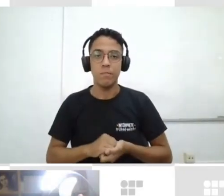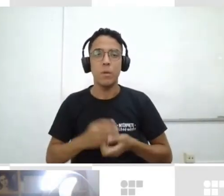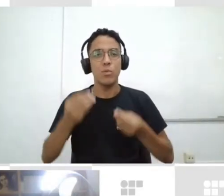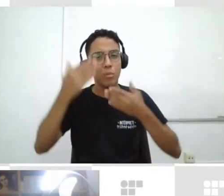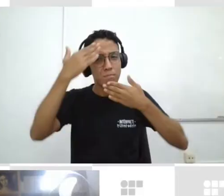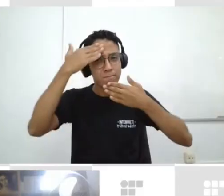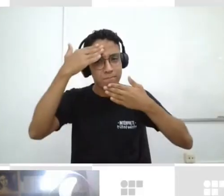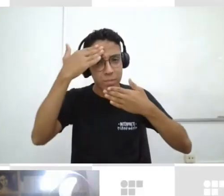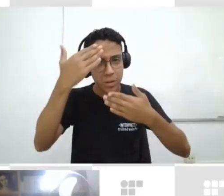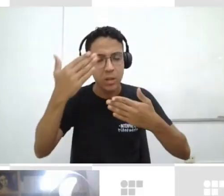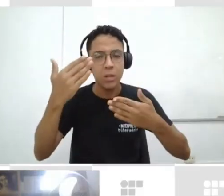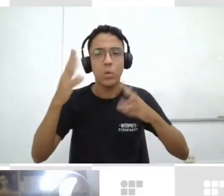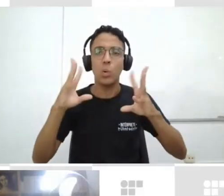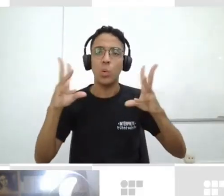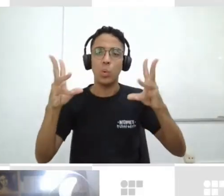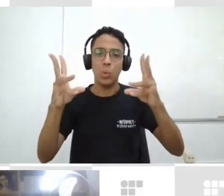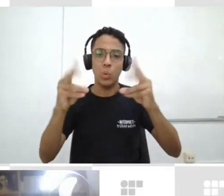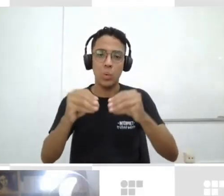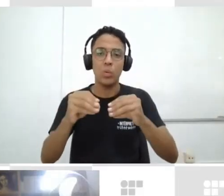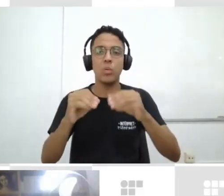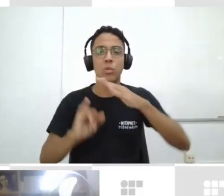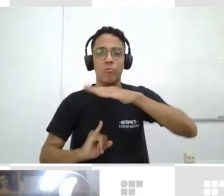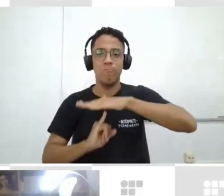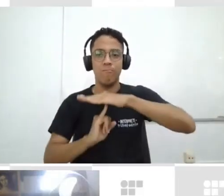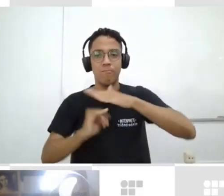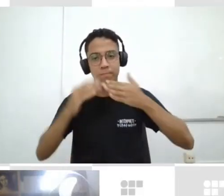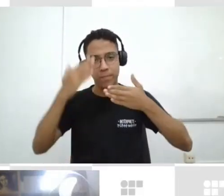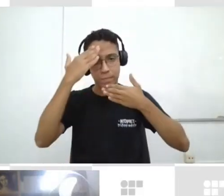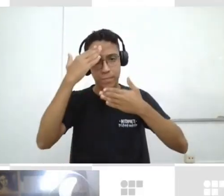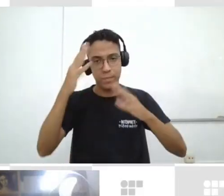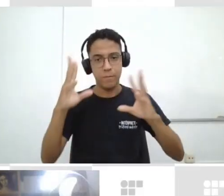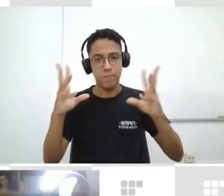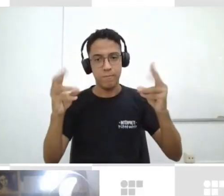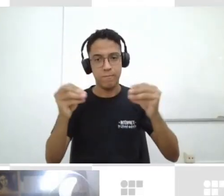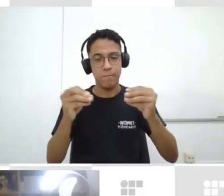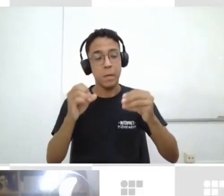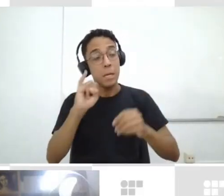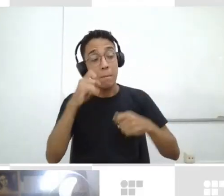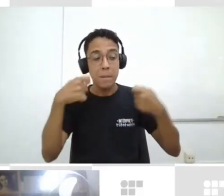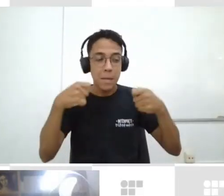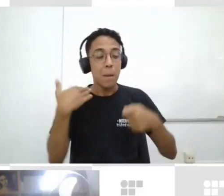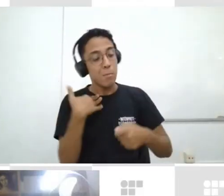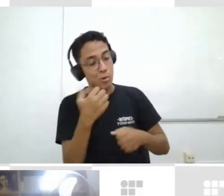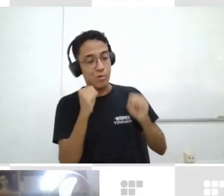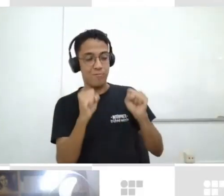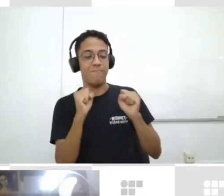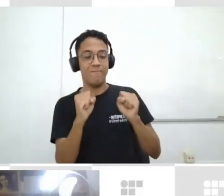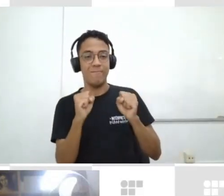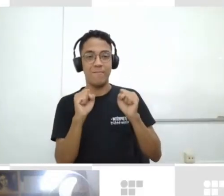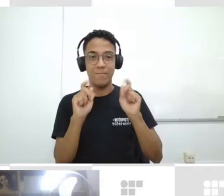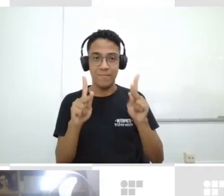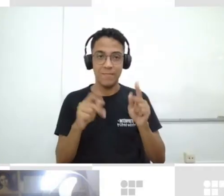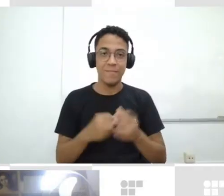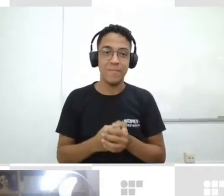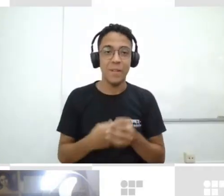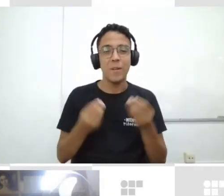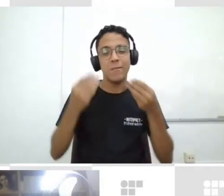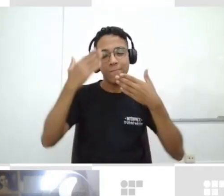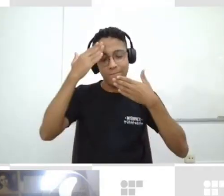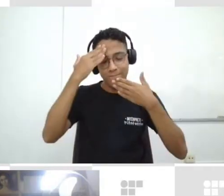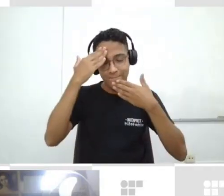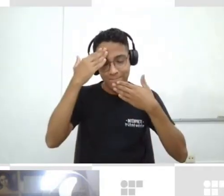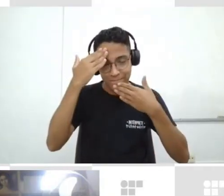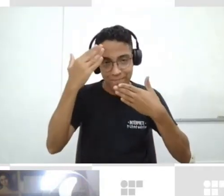muito obrigado a todo mundo aí no Instituto Federal, e contem comigo para uma próxima aí. Muito obrigada